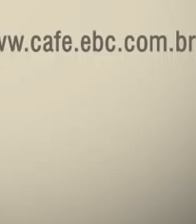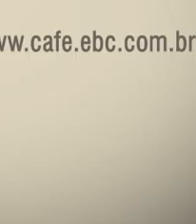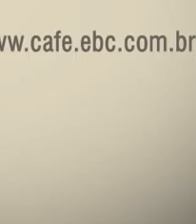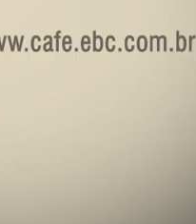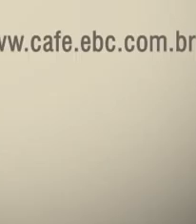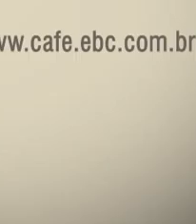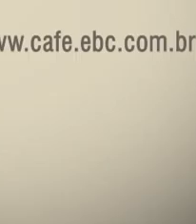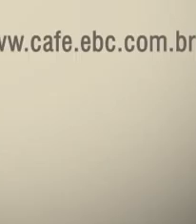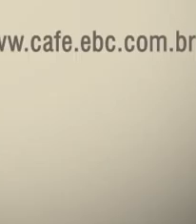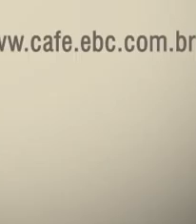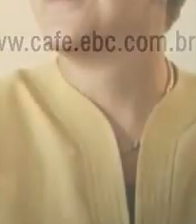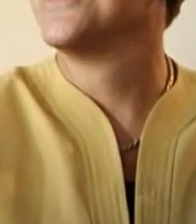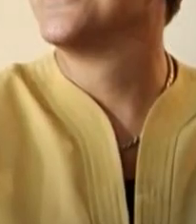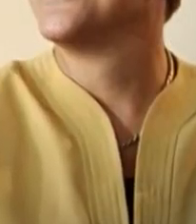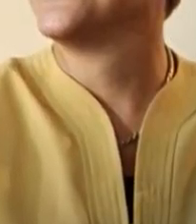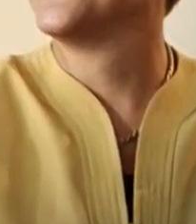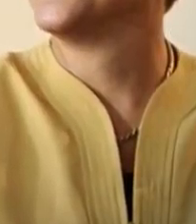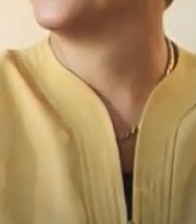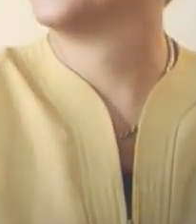Nós voltamos na próxima